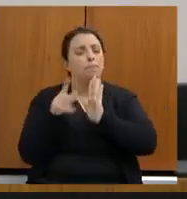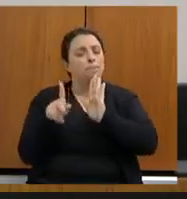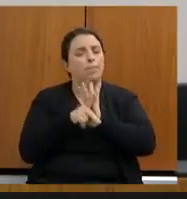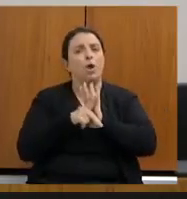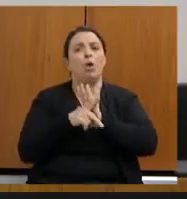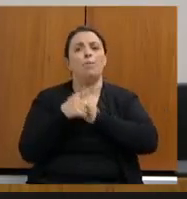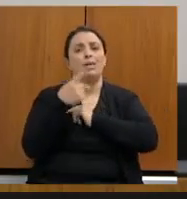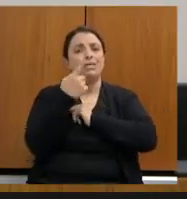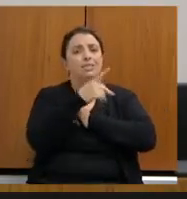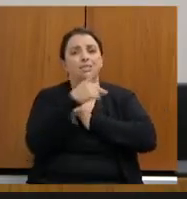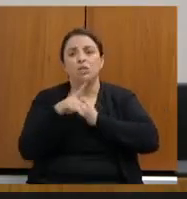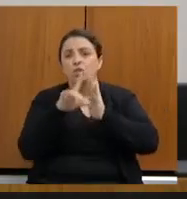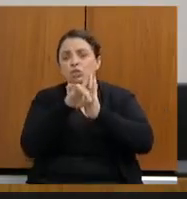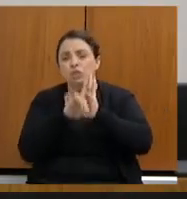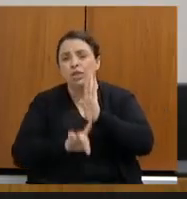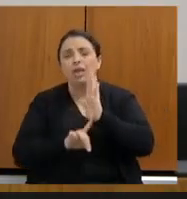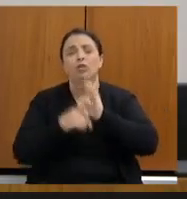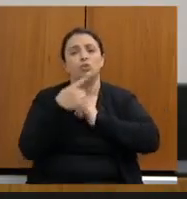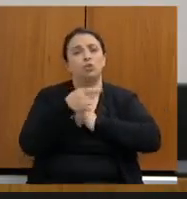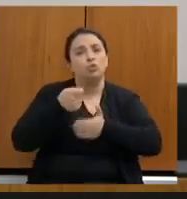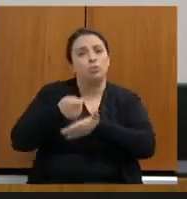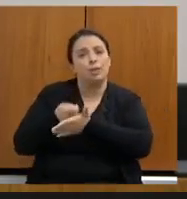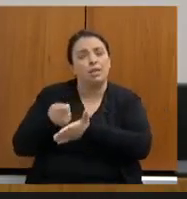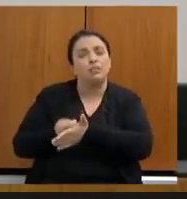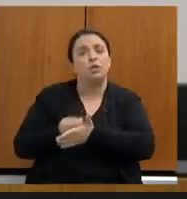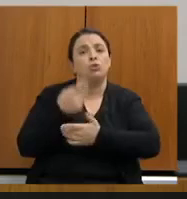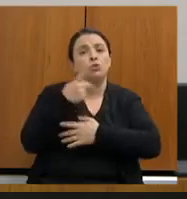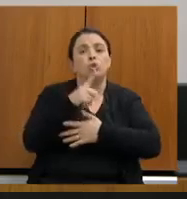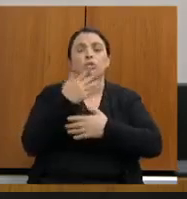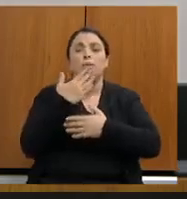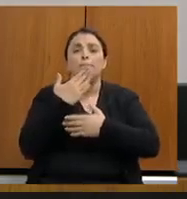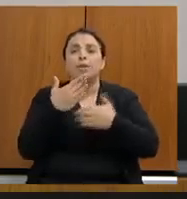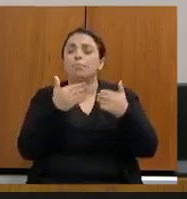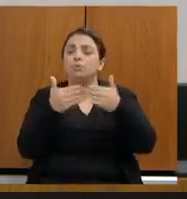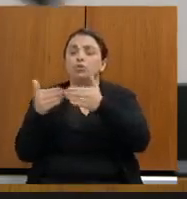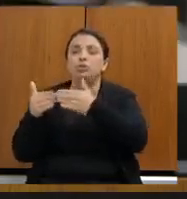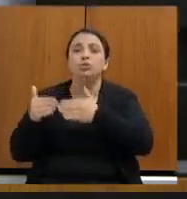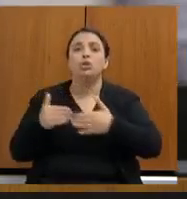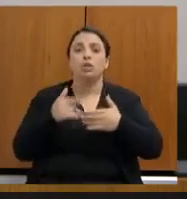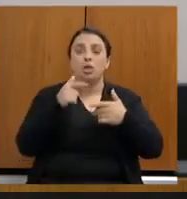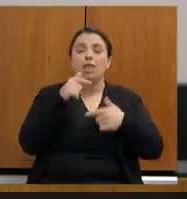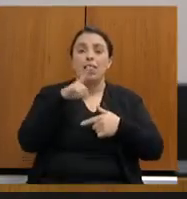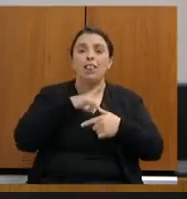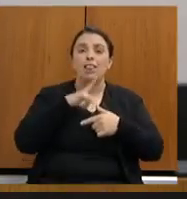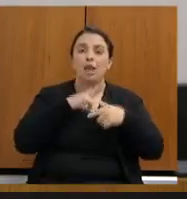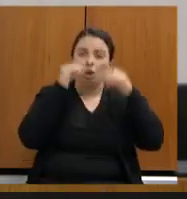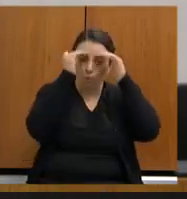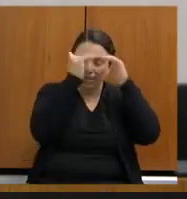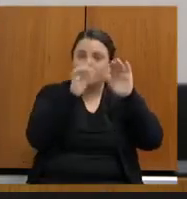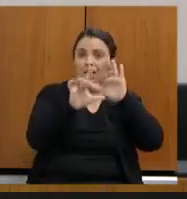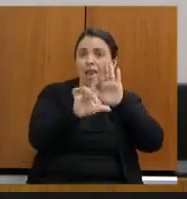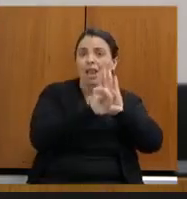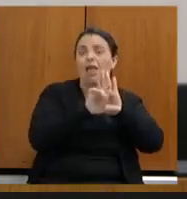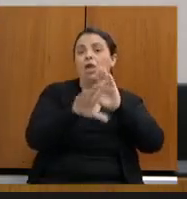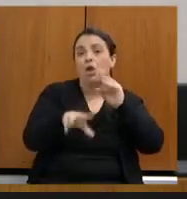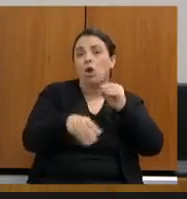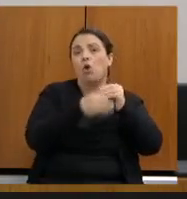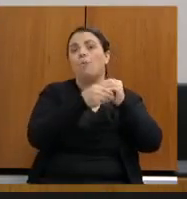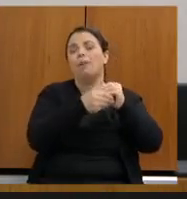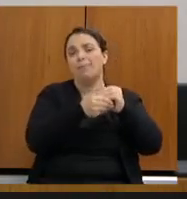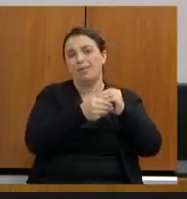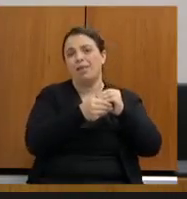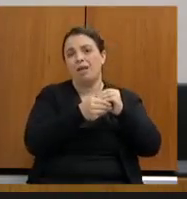que os seus direitos os seus deveres as suas prerrogativas estejam delineados em lei complementar Boa